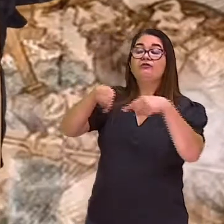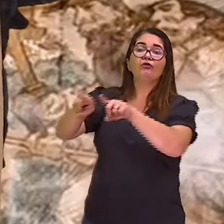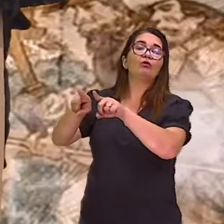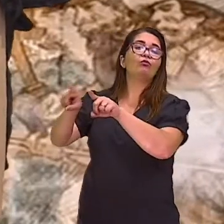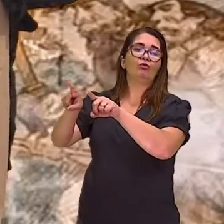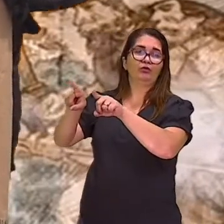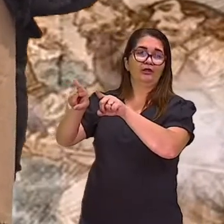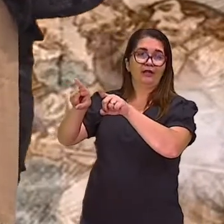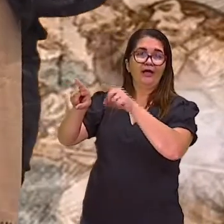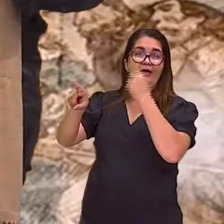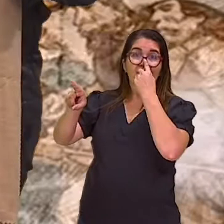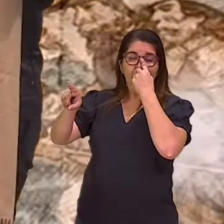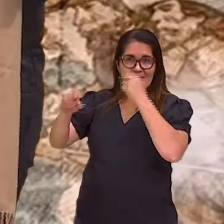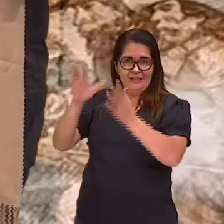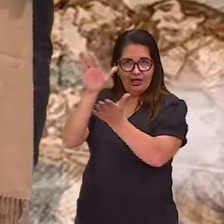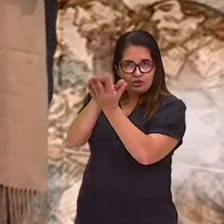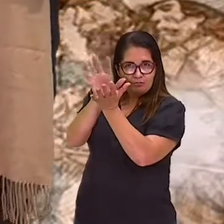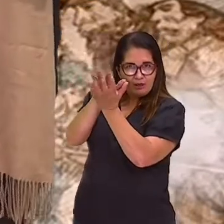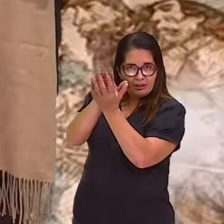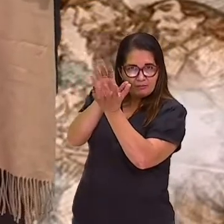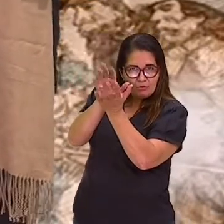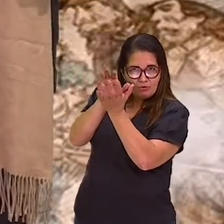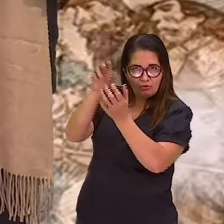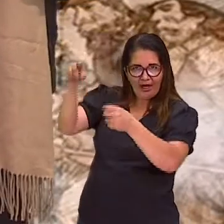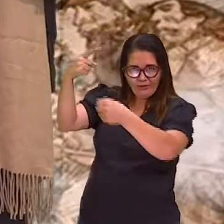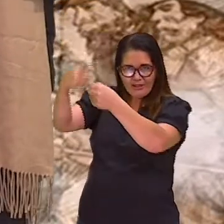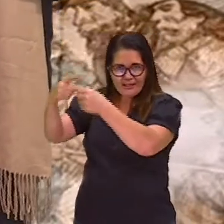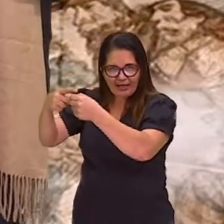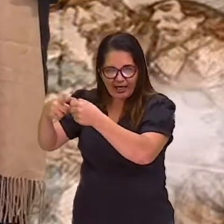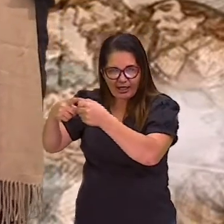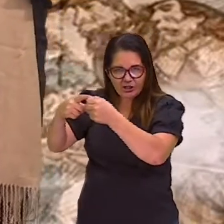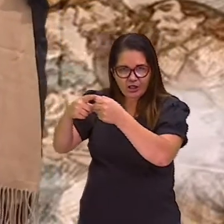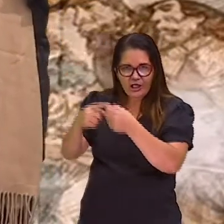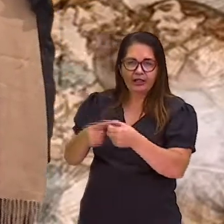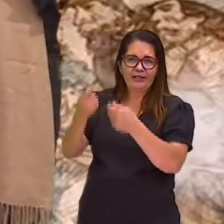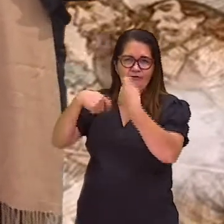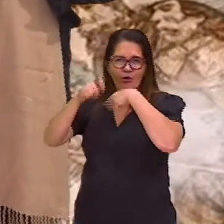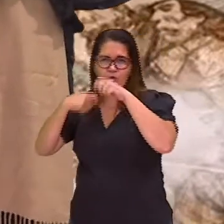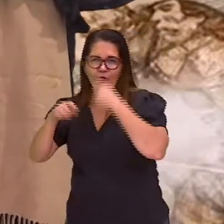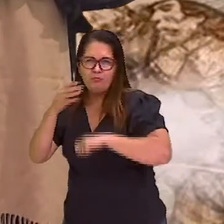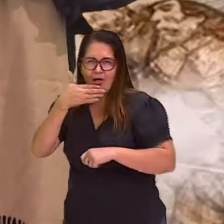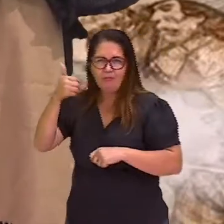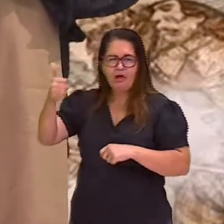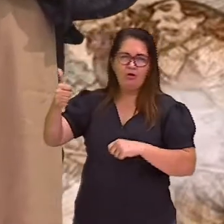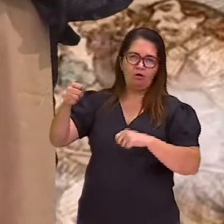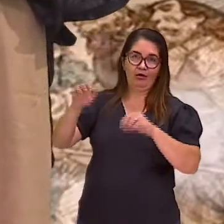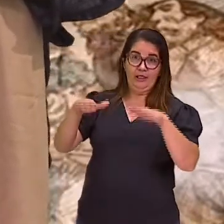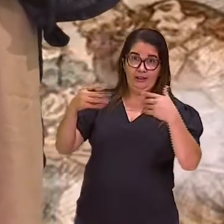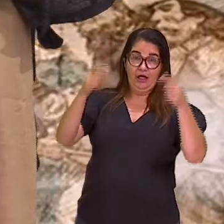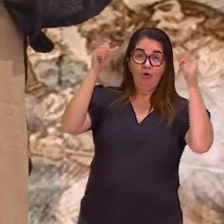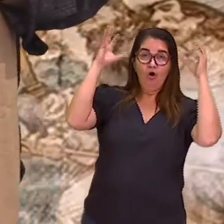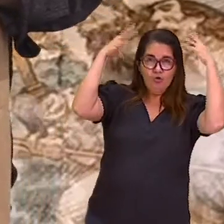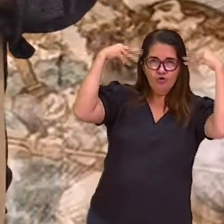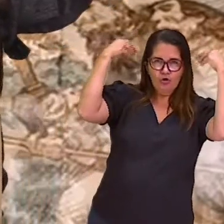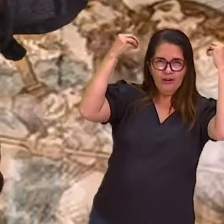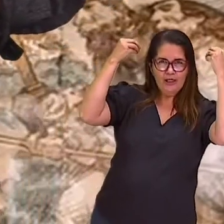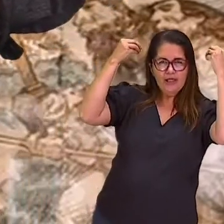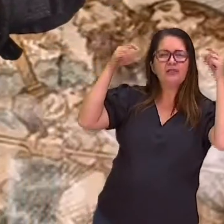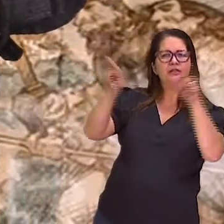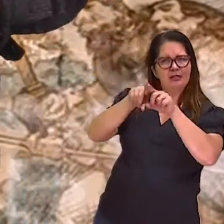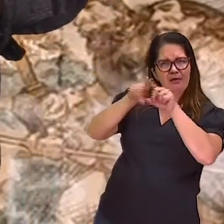1630, uma expedição holandesa formada por cinco embarcações e